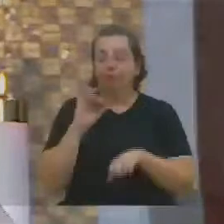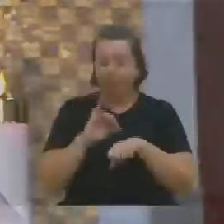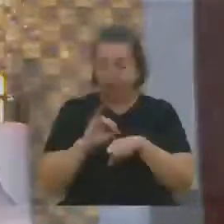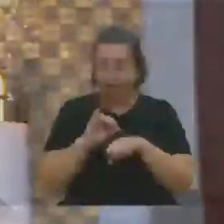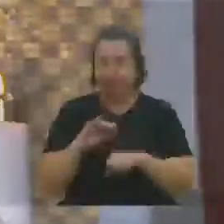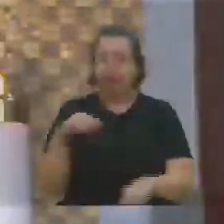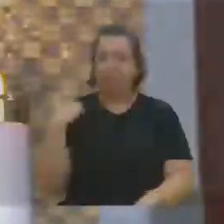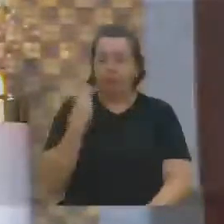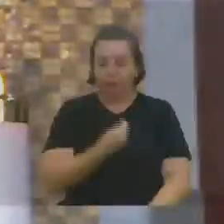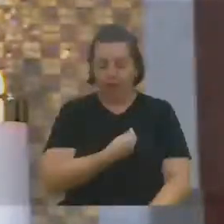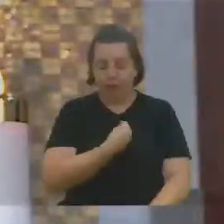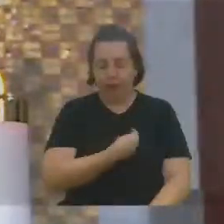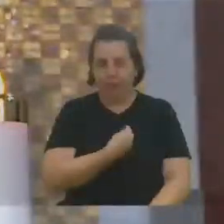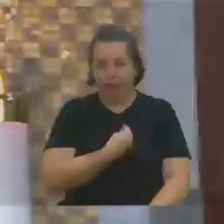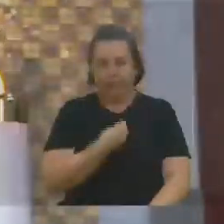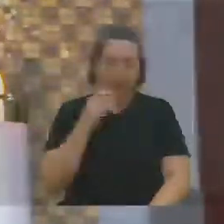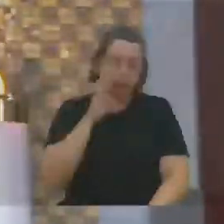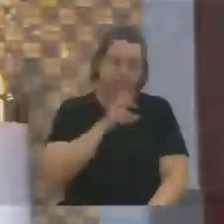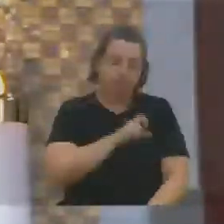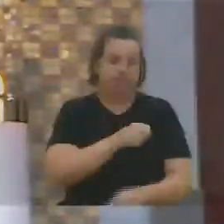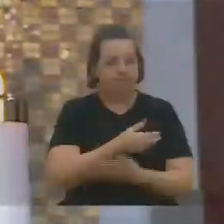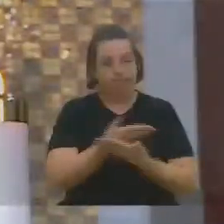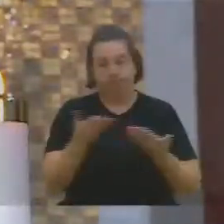nossa vida, amados.